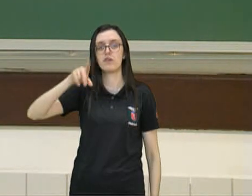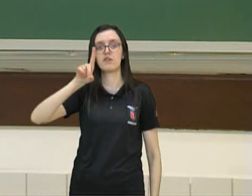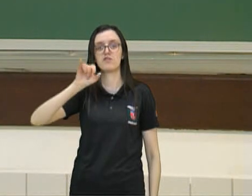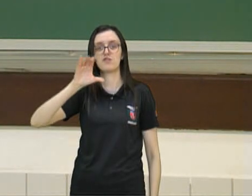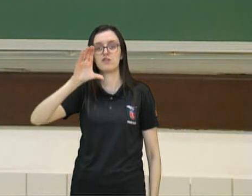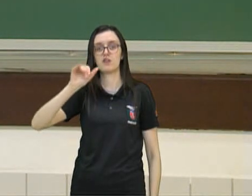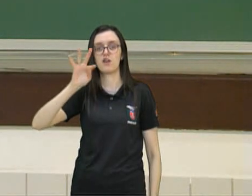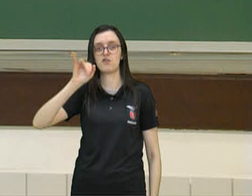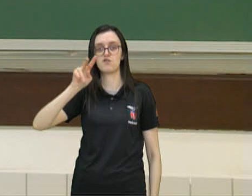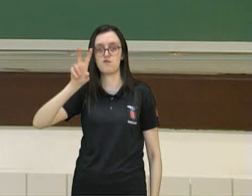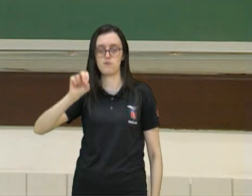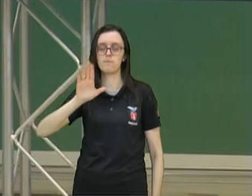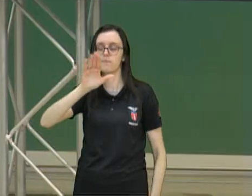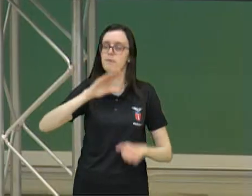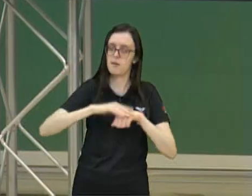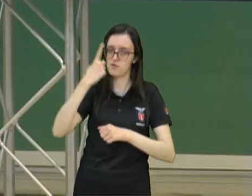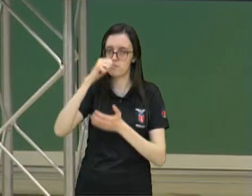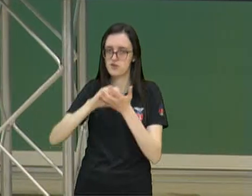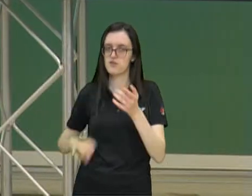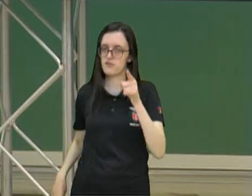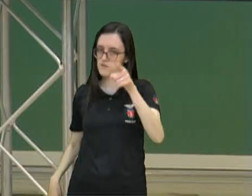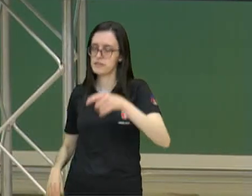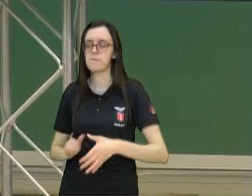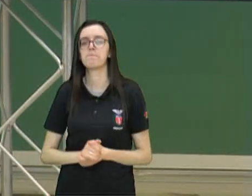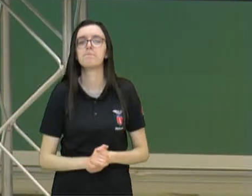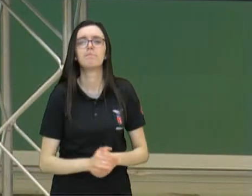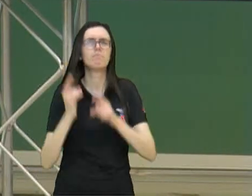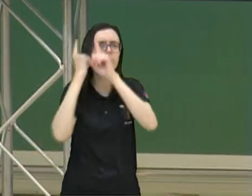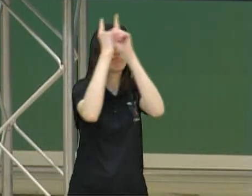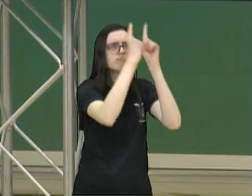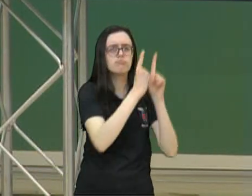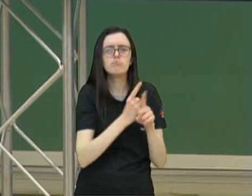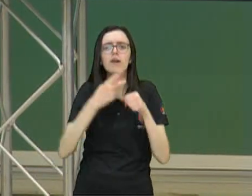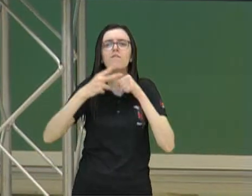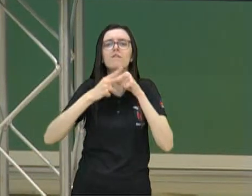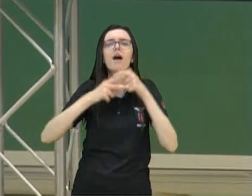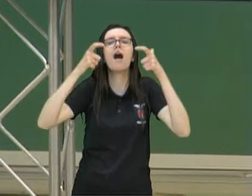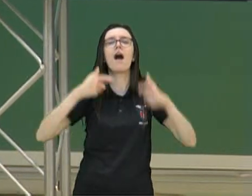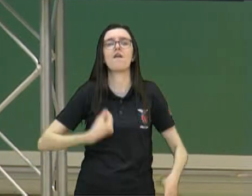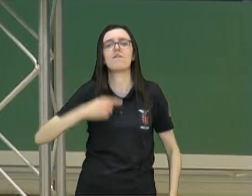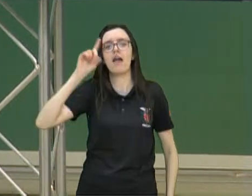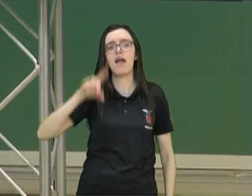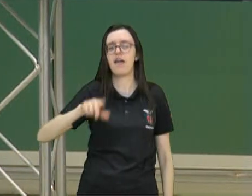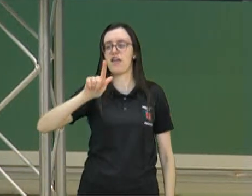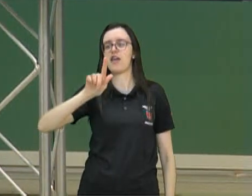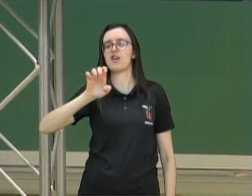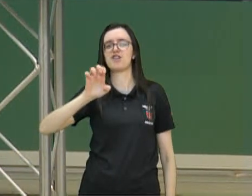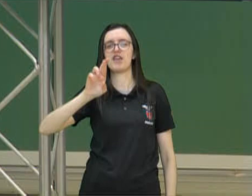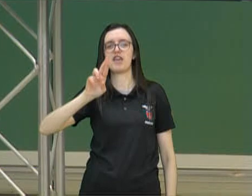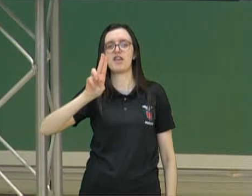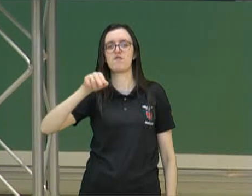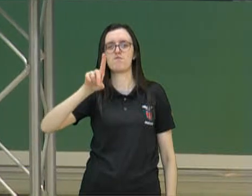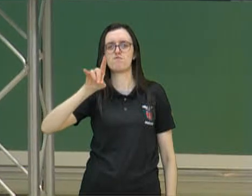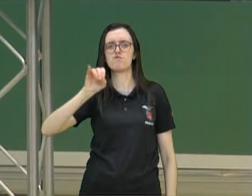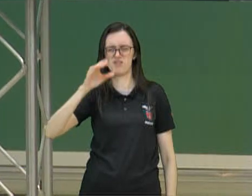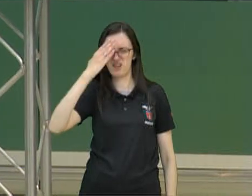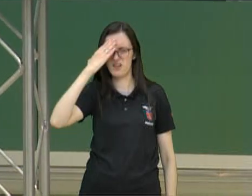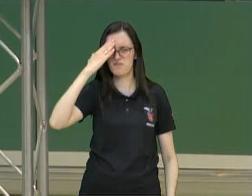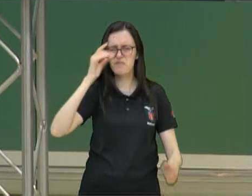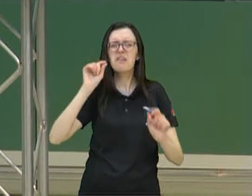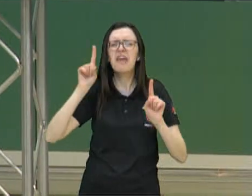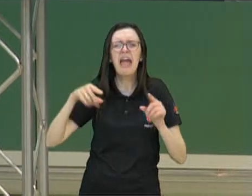ok? Mais uma atividade para vocês. Localizarem o verbo no gerúndio. Já ouviram falar do